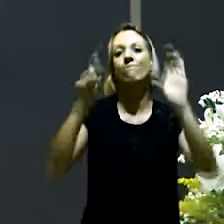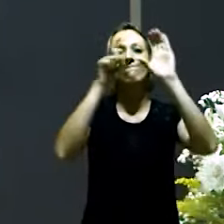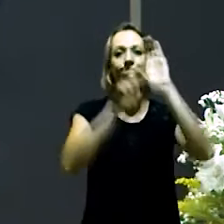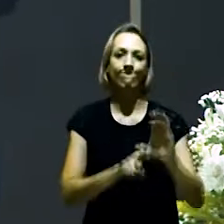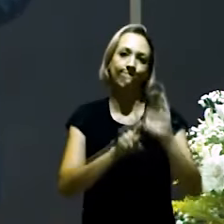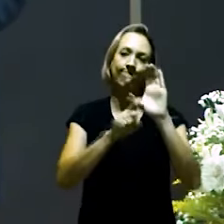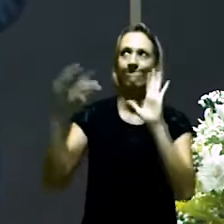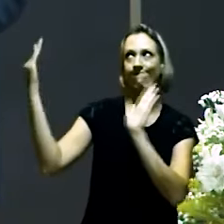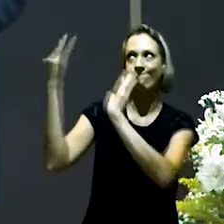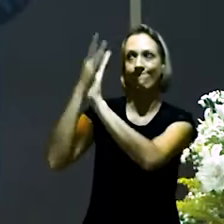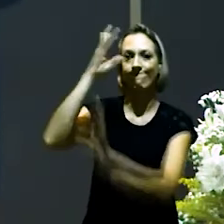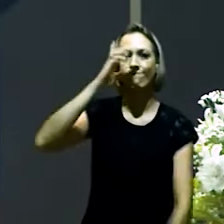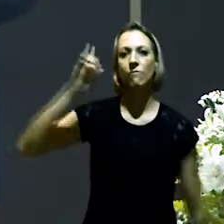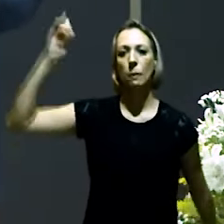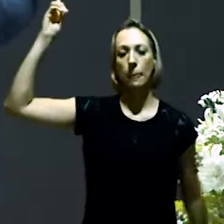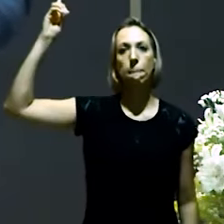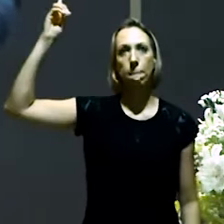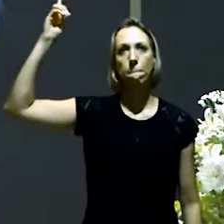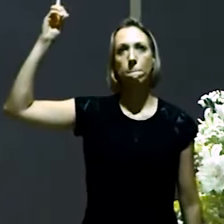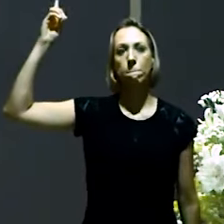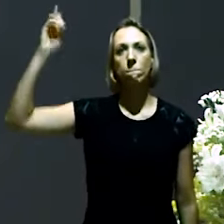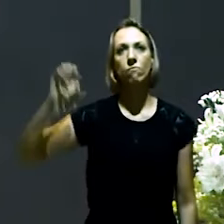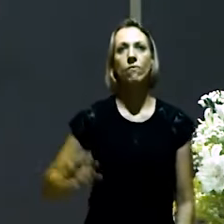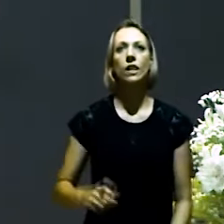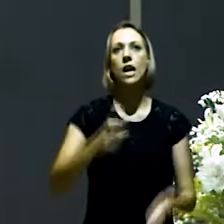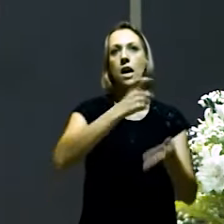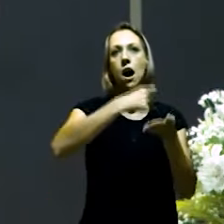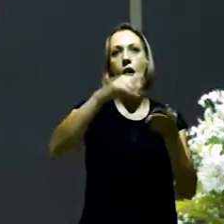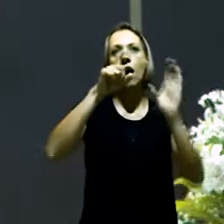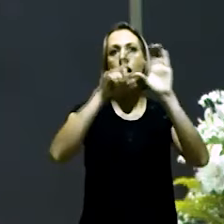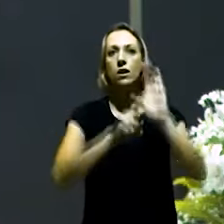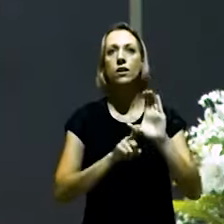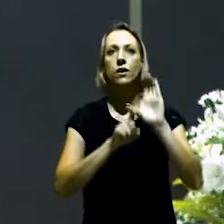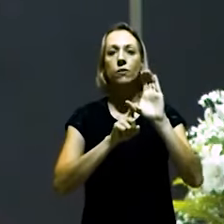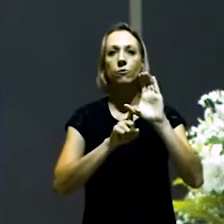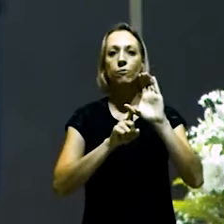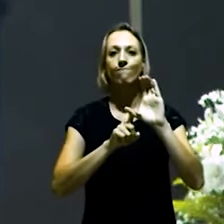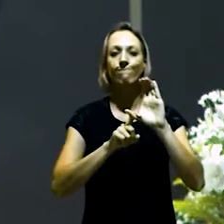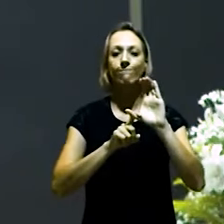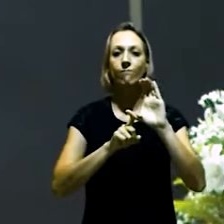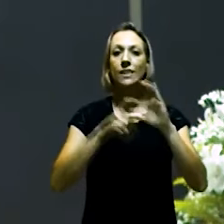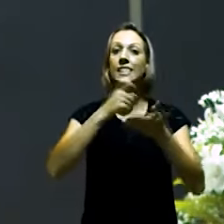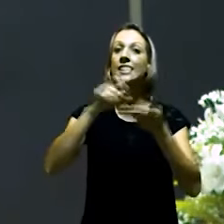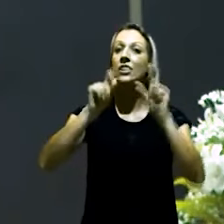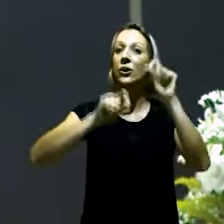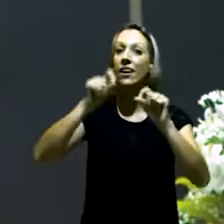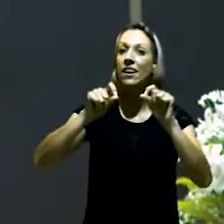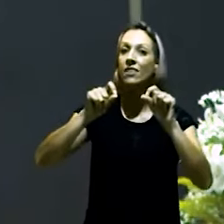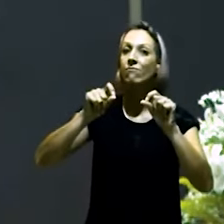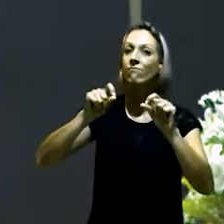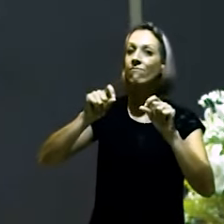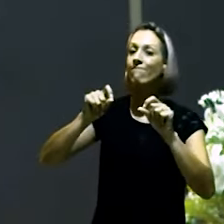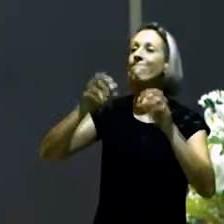Deus. E nesse documento de confissão de dívida, a palavra é: eu devo ser fiel a você. Eu devo ser